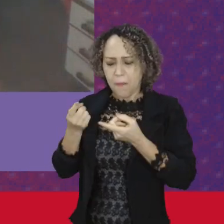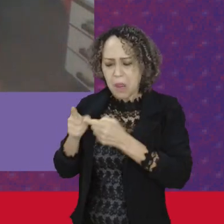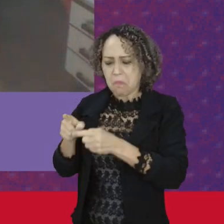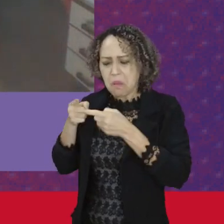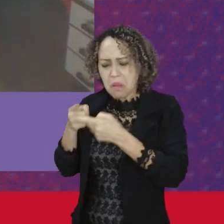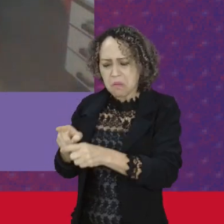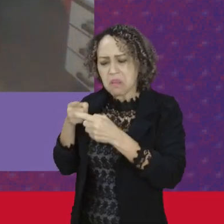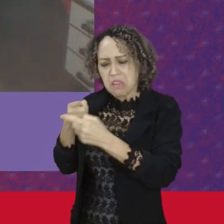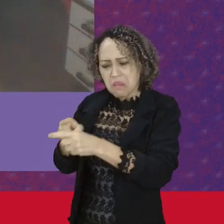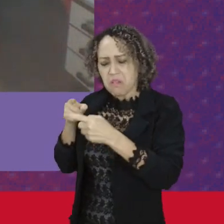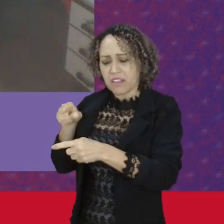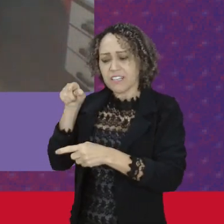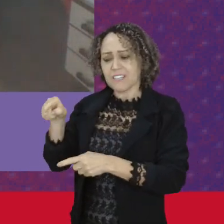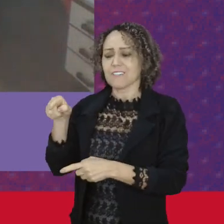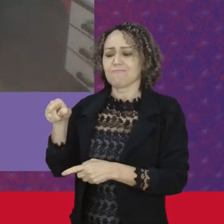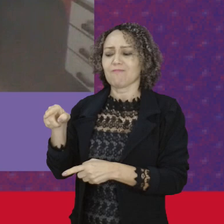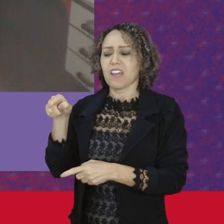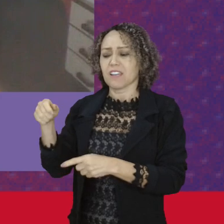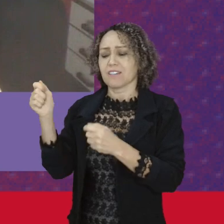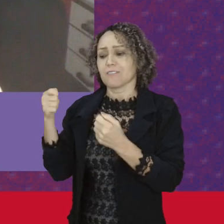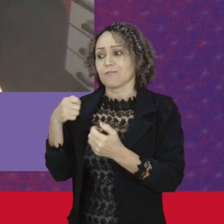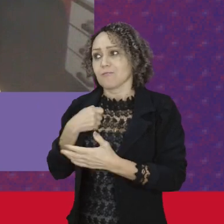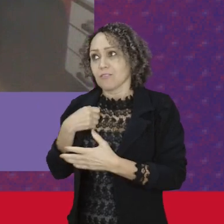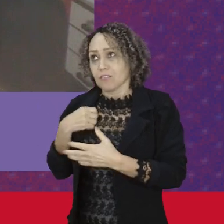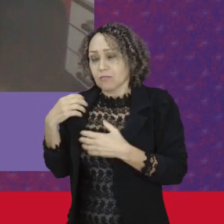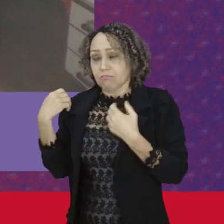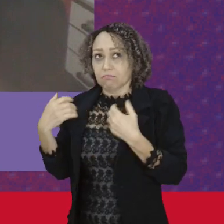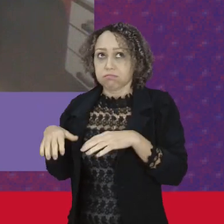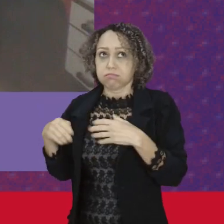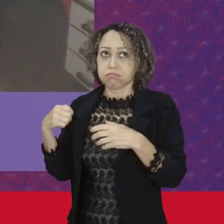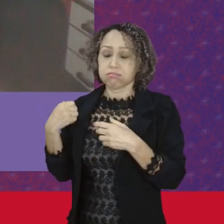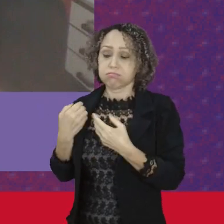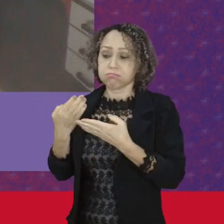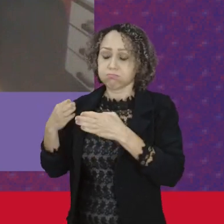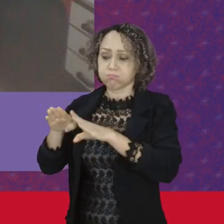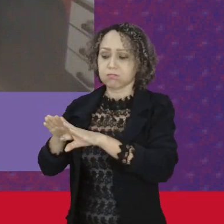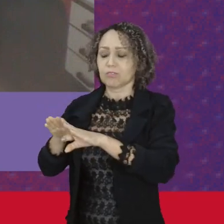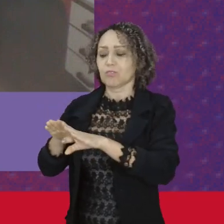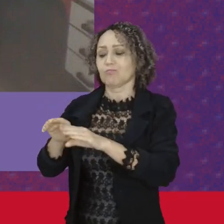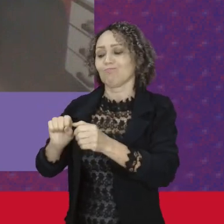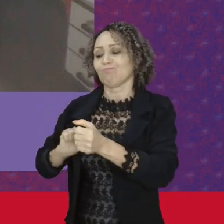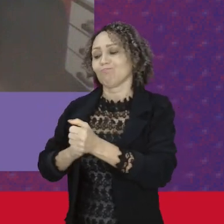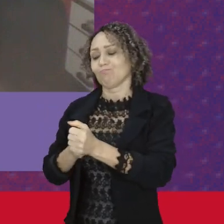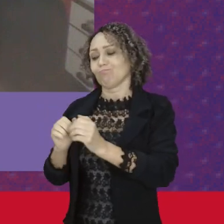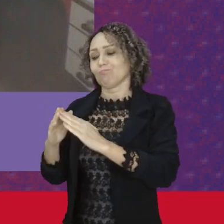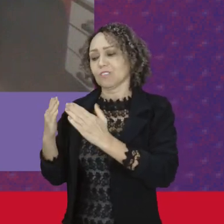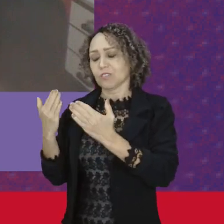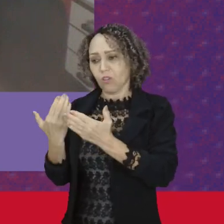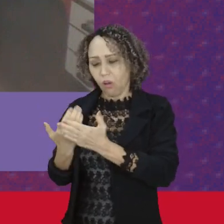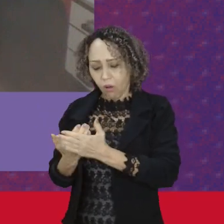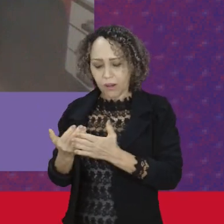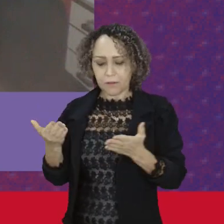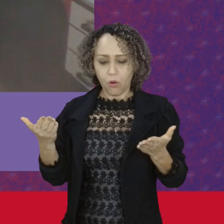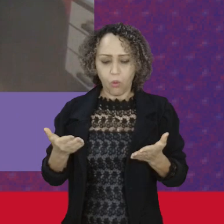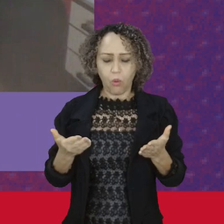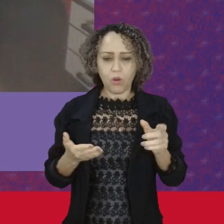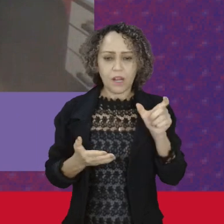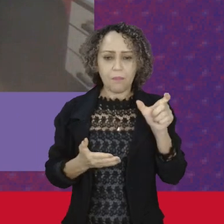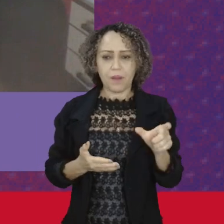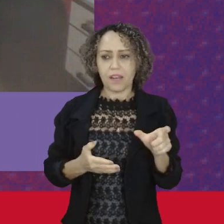Inclusive fizeram uma campanha assim, que a gente conhece bem, que hoje tem o nome de misoginia, né? Que na